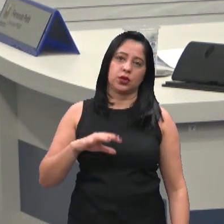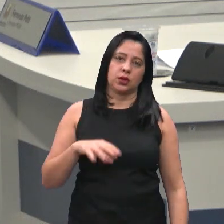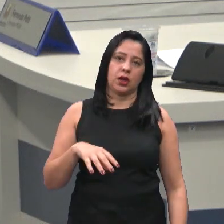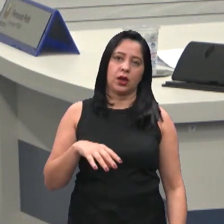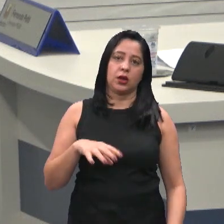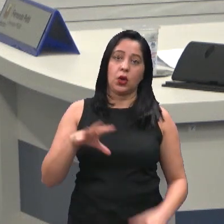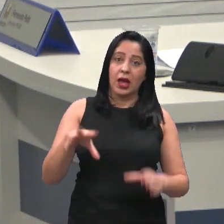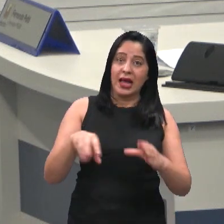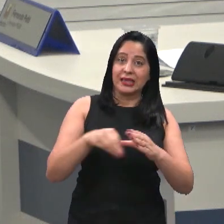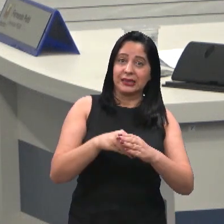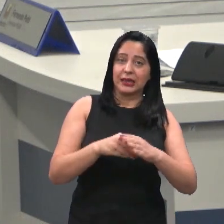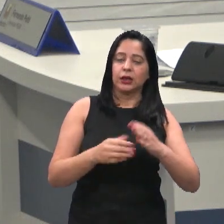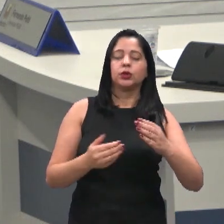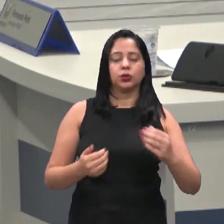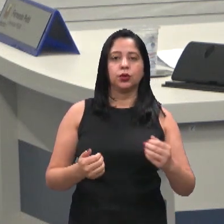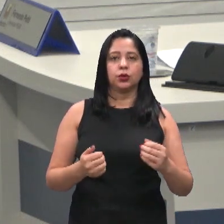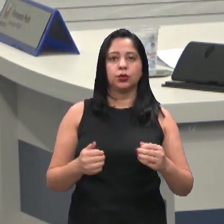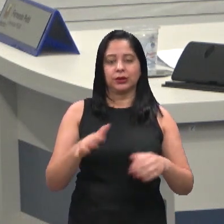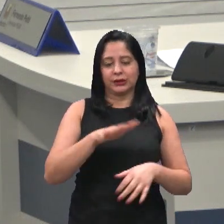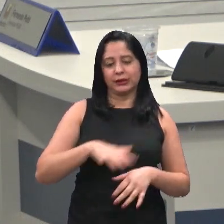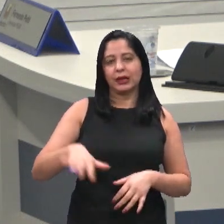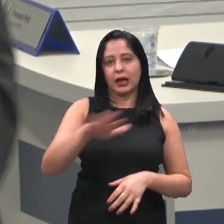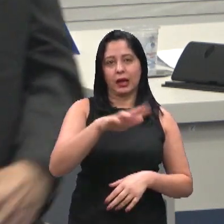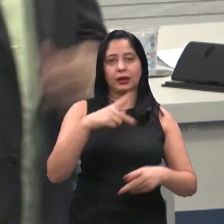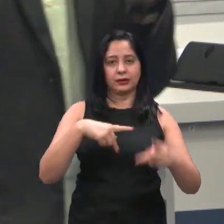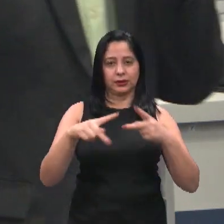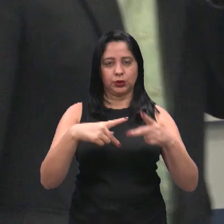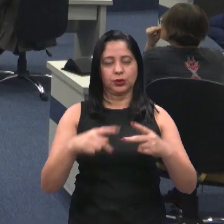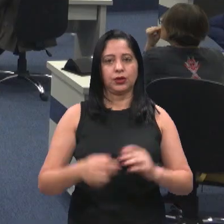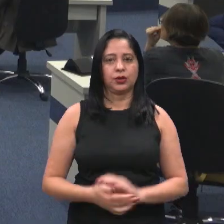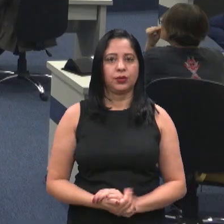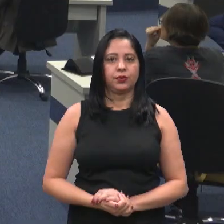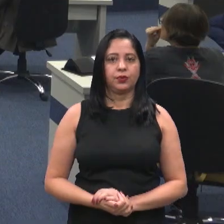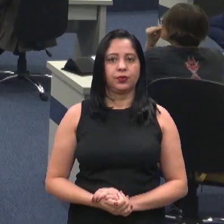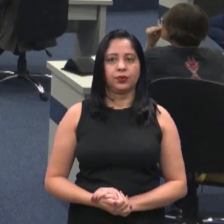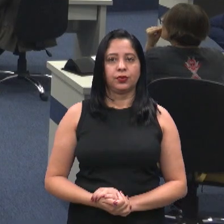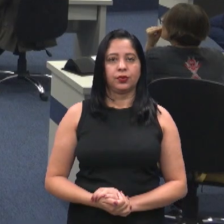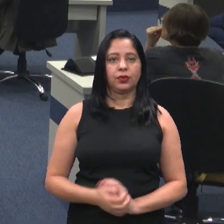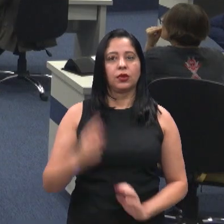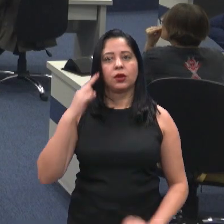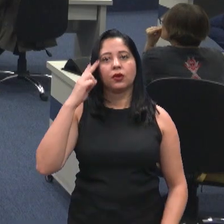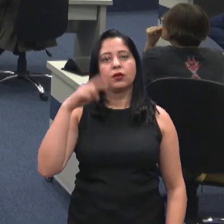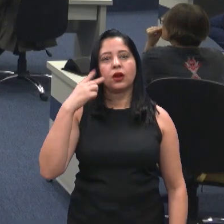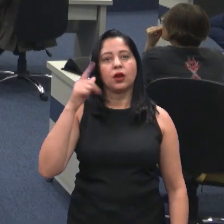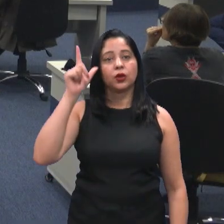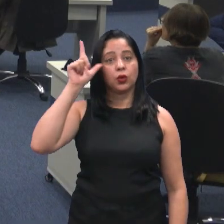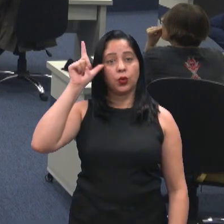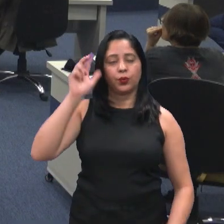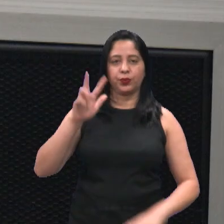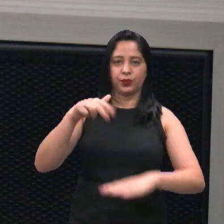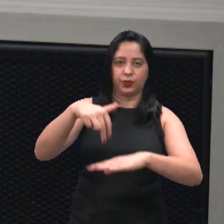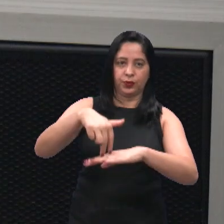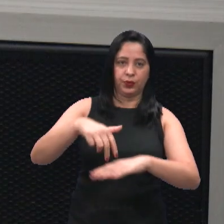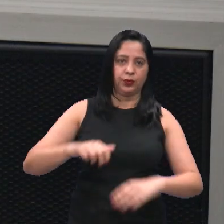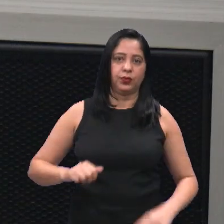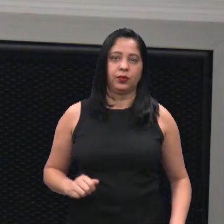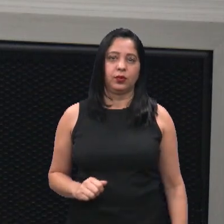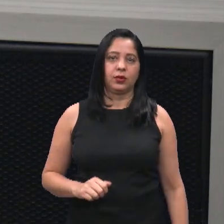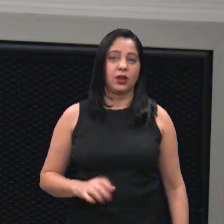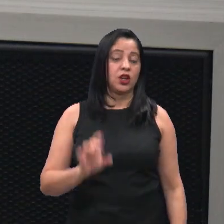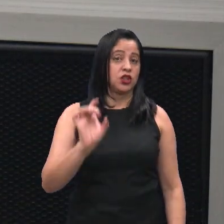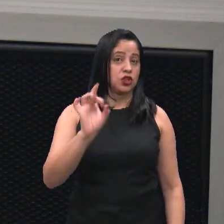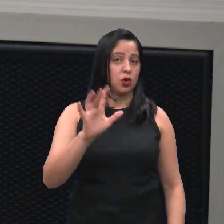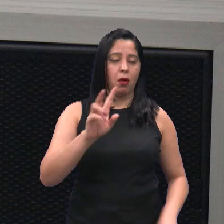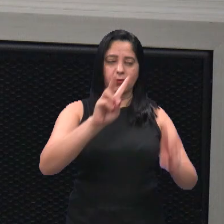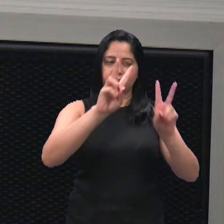de serviço público da nossa cidade. Obrigado, senhor presidente. Justificativa de votação, vereador Lino Bispo. Senhor presidente, para destacar